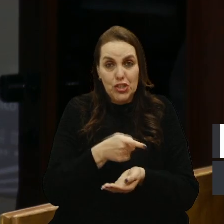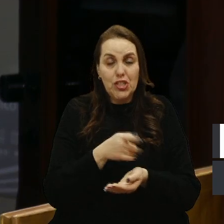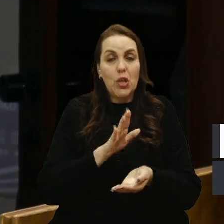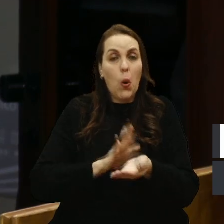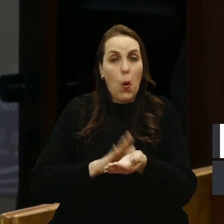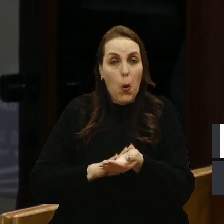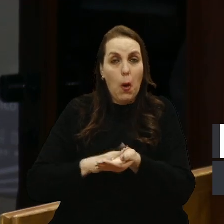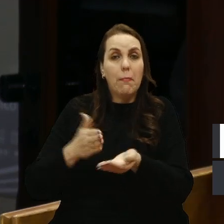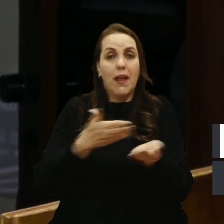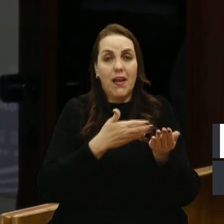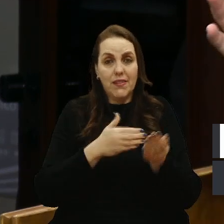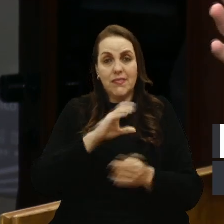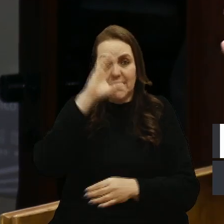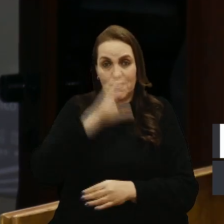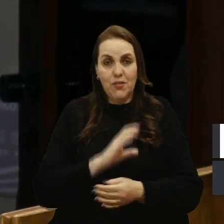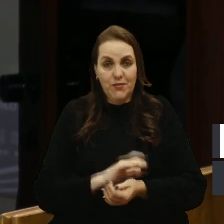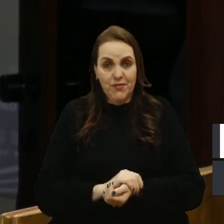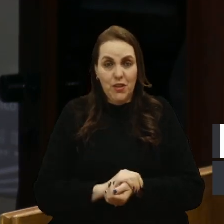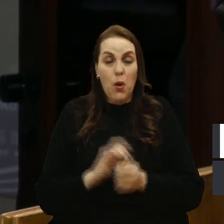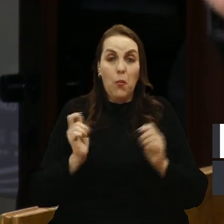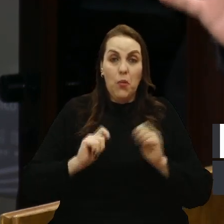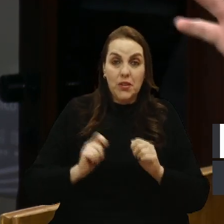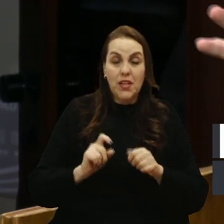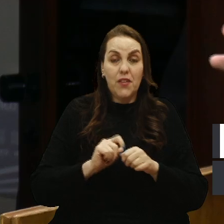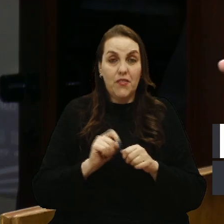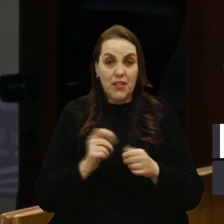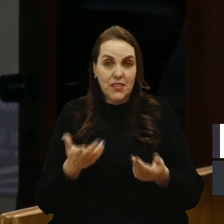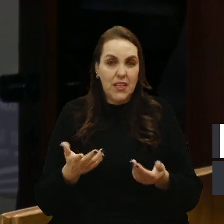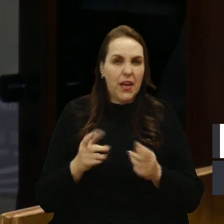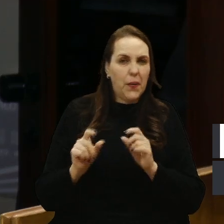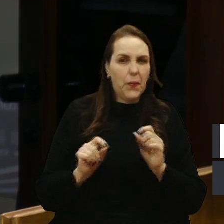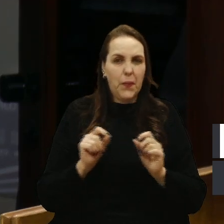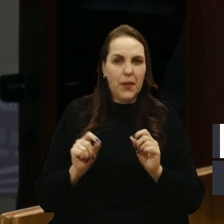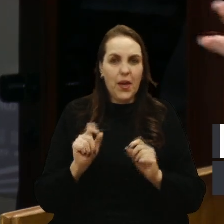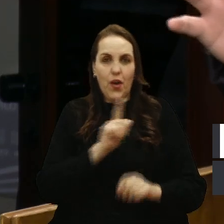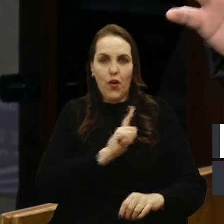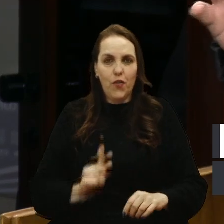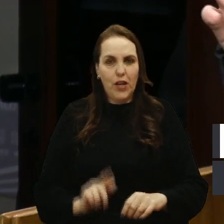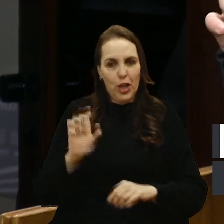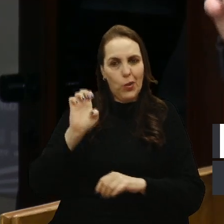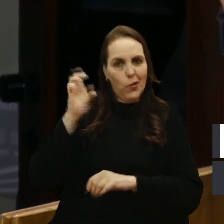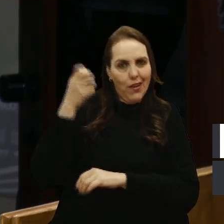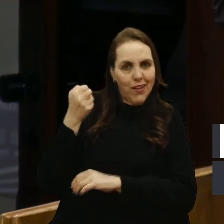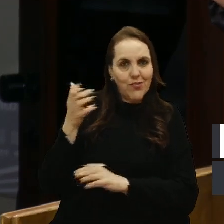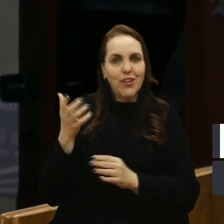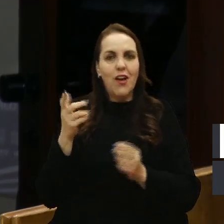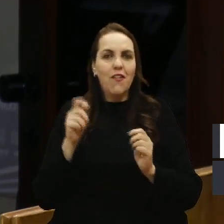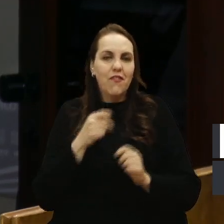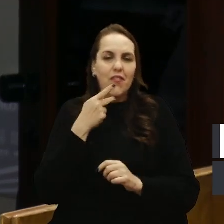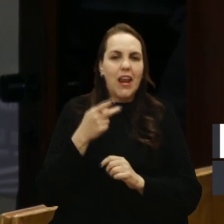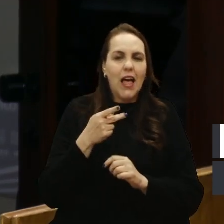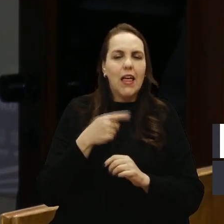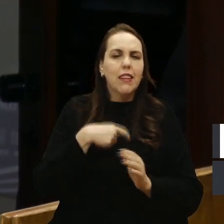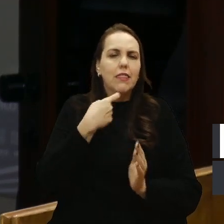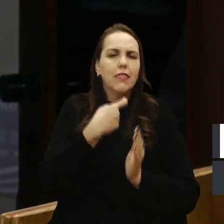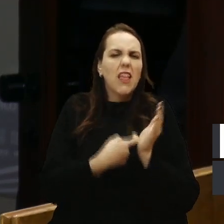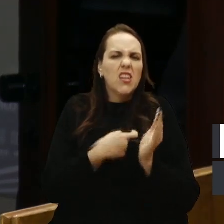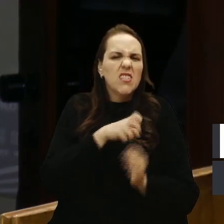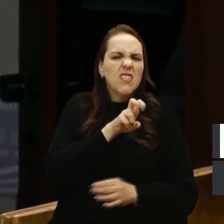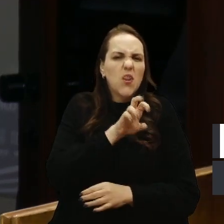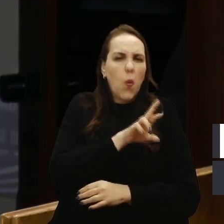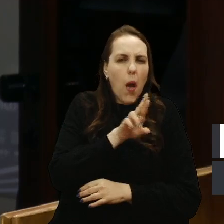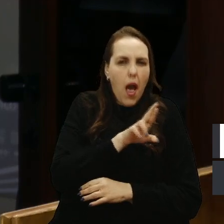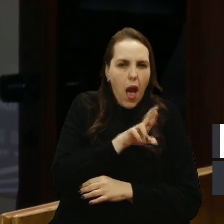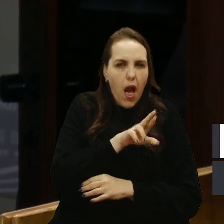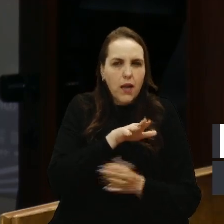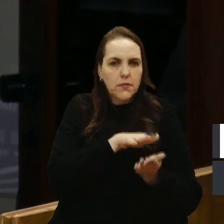cidadão. Até poderia fazer um papel de advogado do governador Eduardo Leite e dizer assim, olha, uma taxa de R$ 5,00 para emitir o